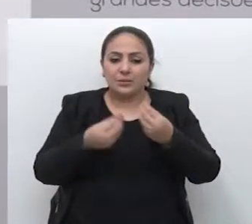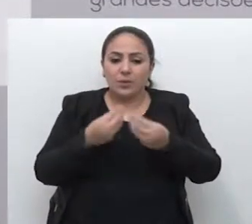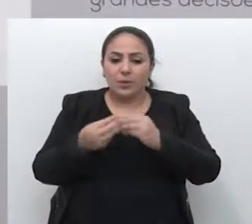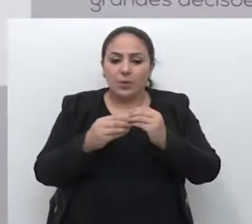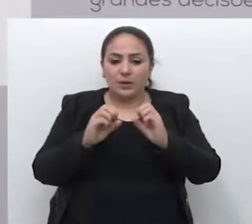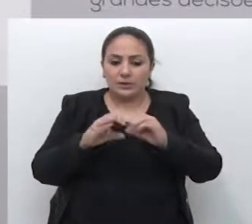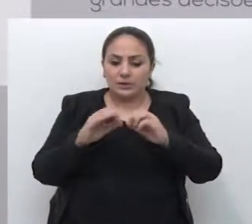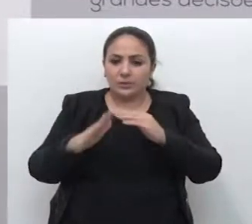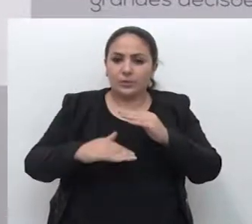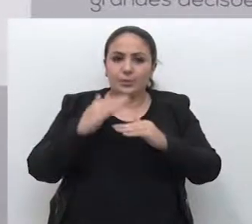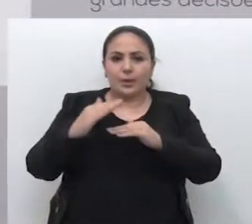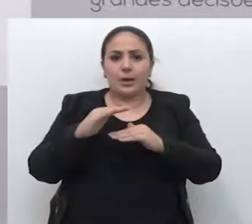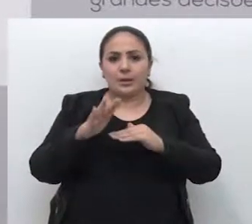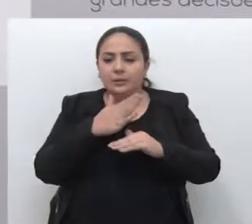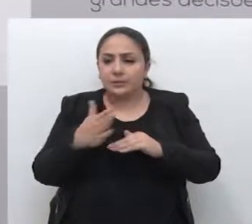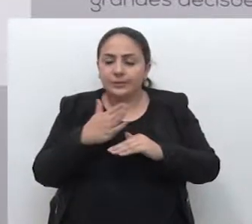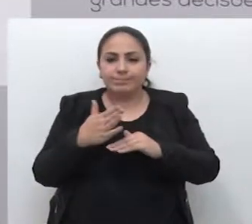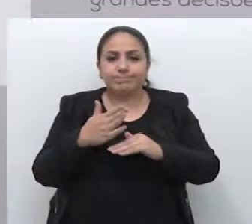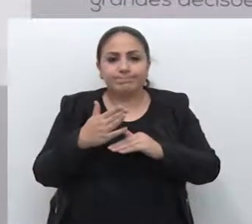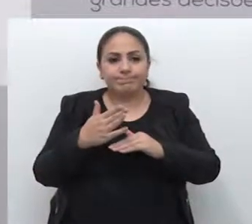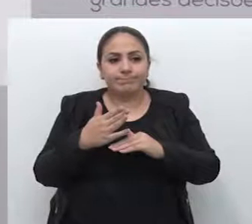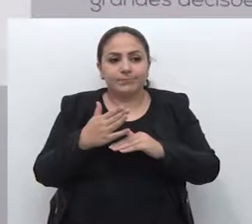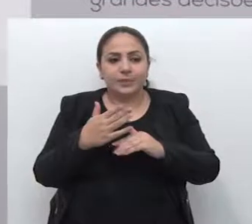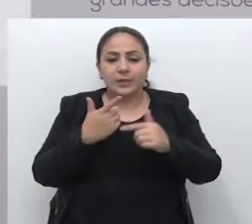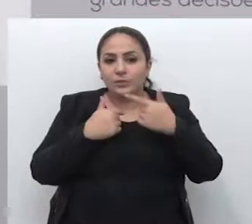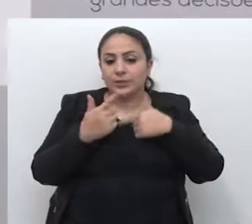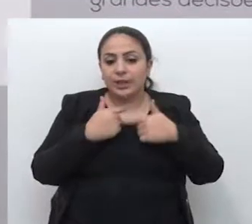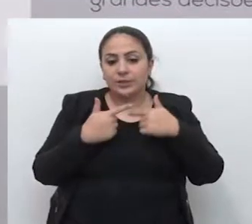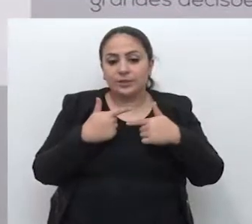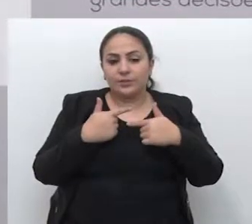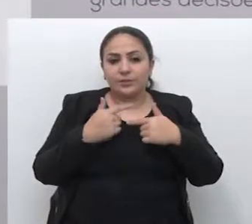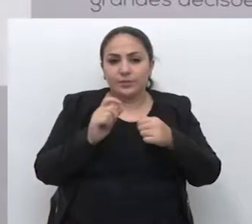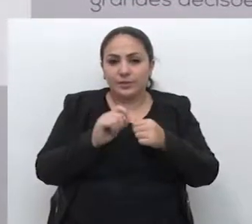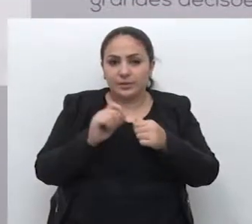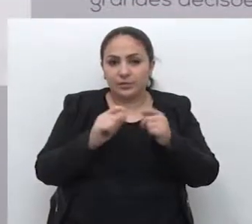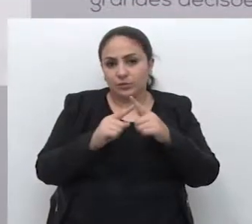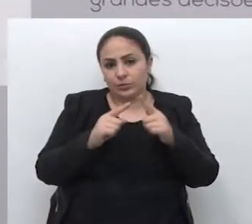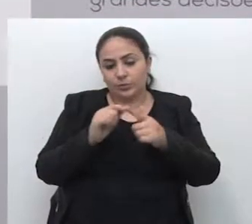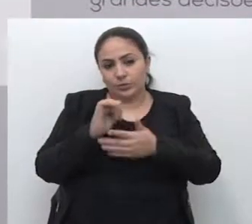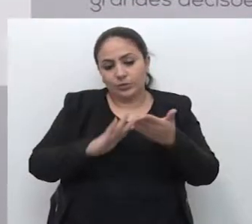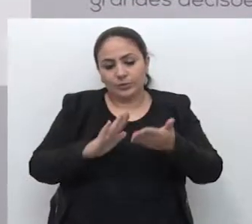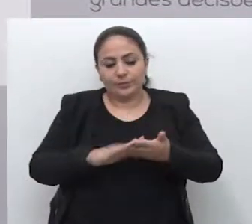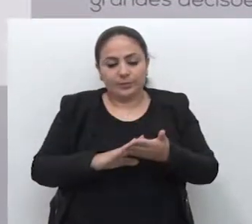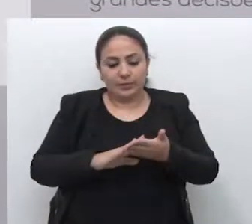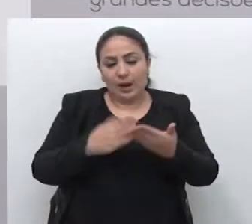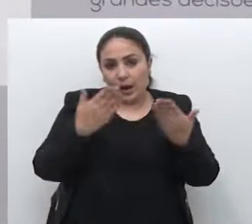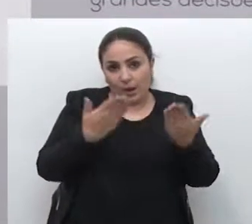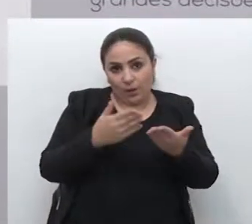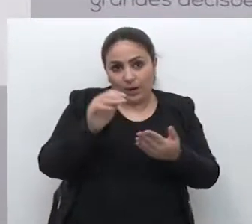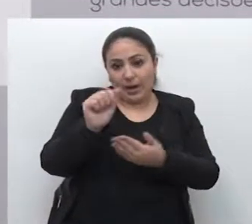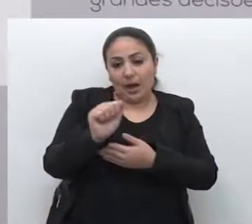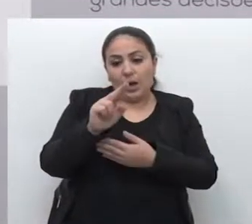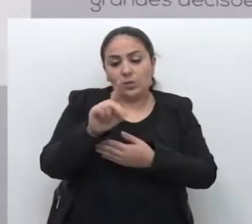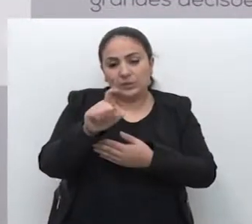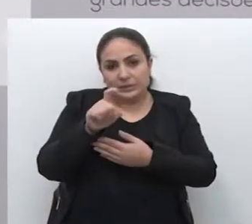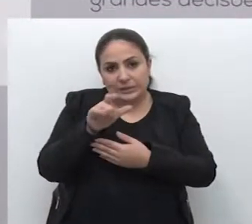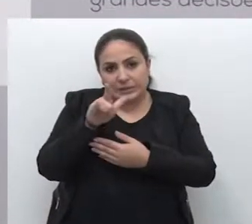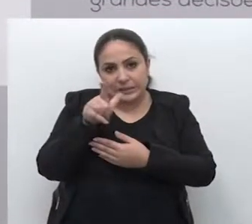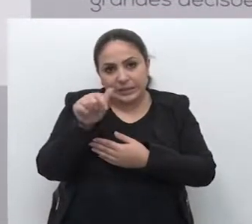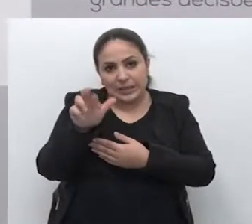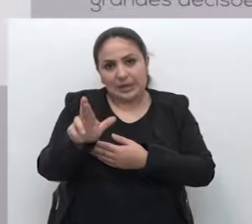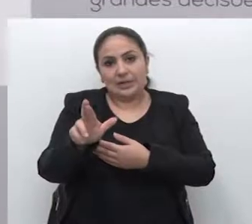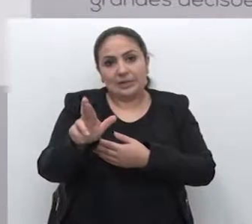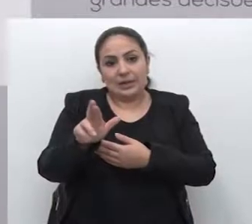formação superior ficam muito aquém, né, do seu desejo de estar fazendo esse tipo de atividade. O auxiliar de